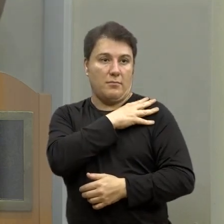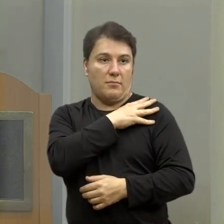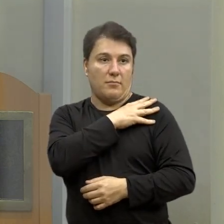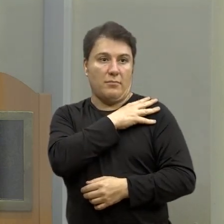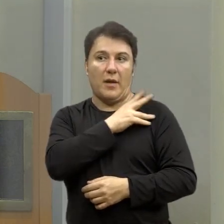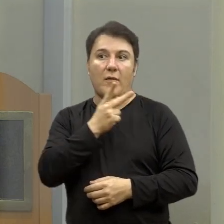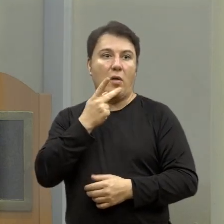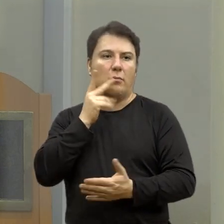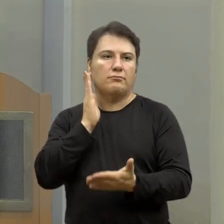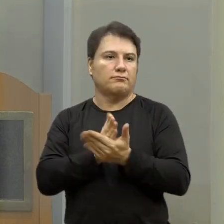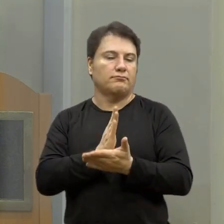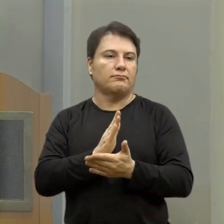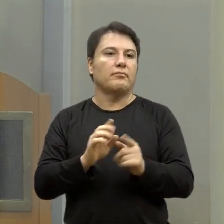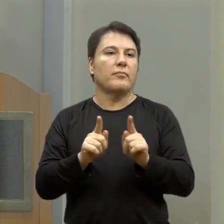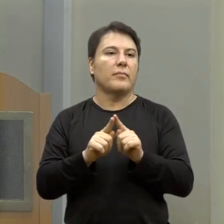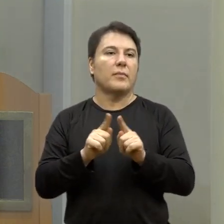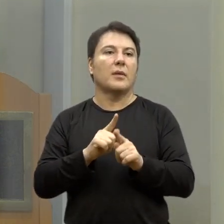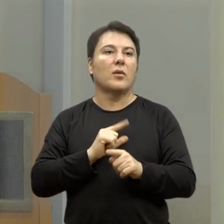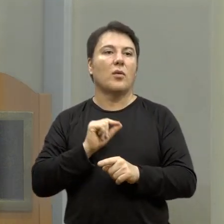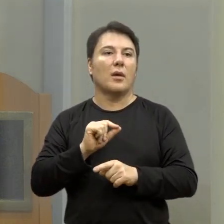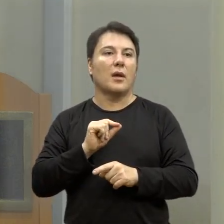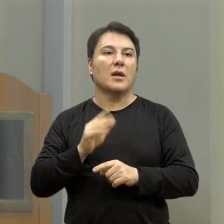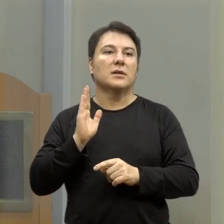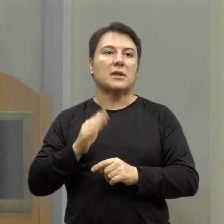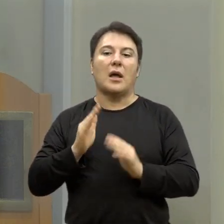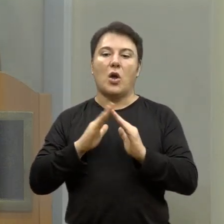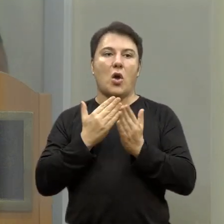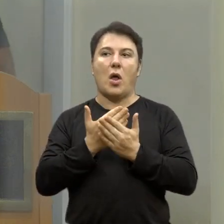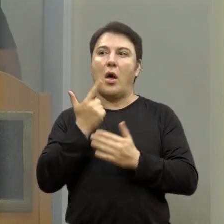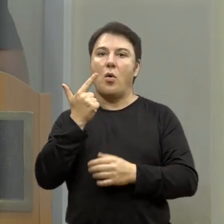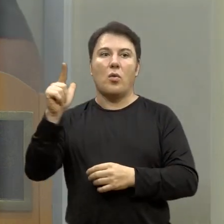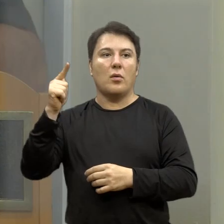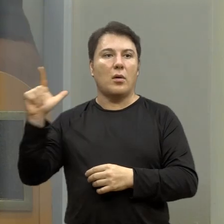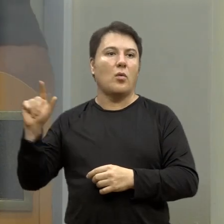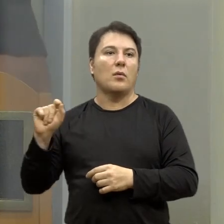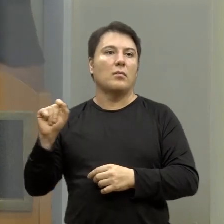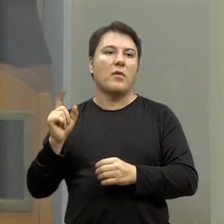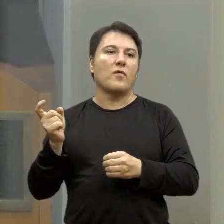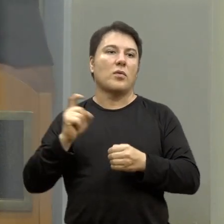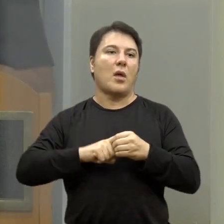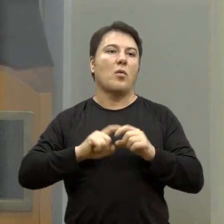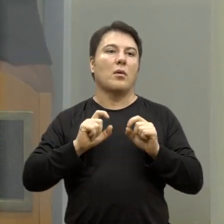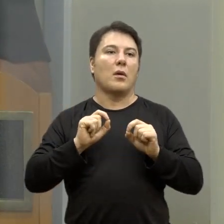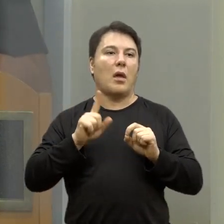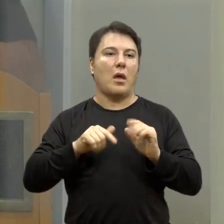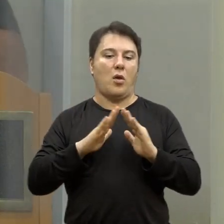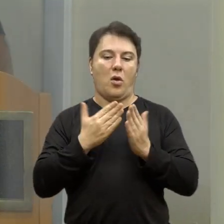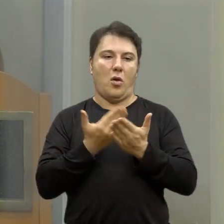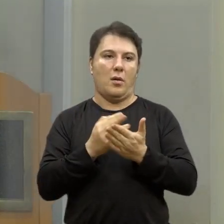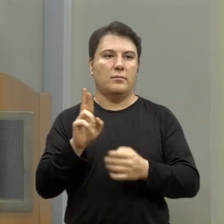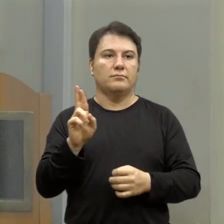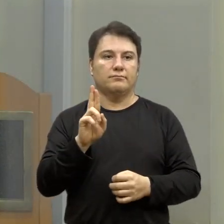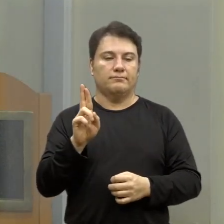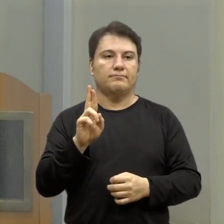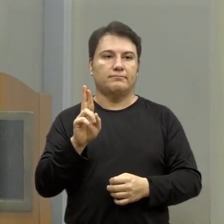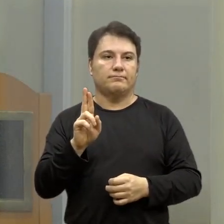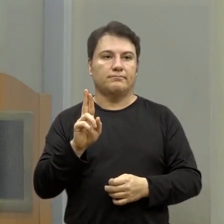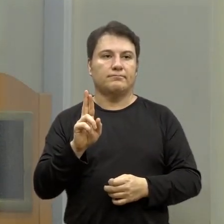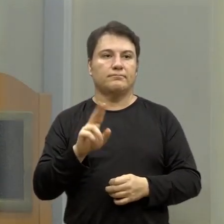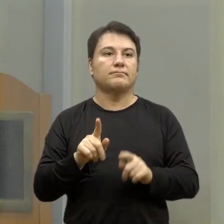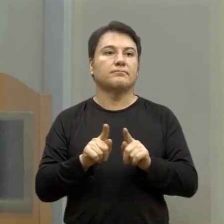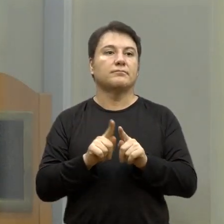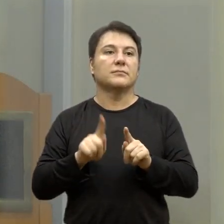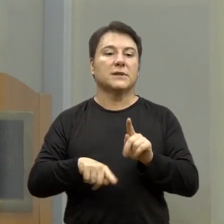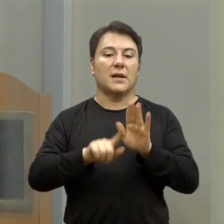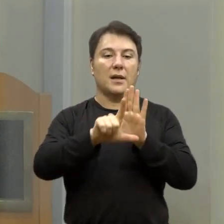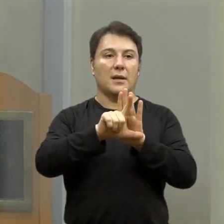mais continuar, mas todas aquelas que já foram militarizadas devem voltar a ser escolas regulares. Lembrando, inclusive, que a